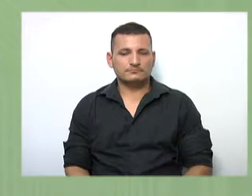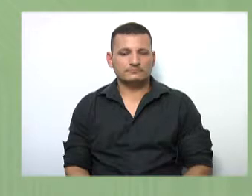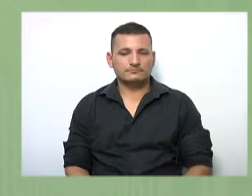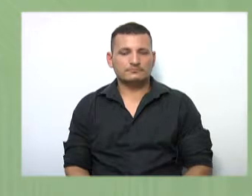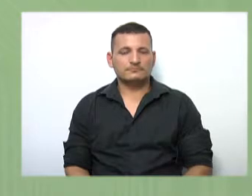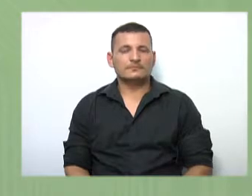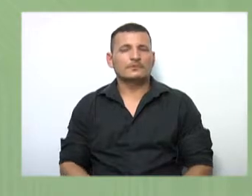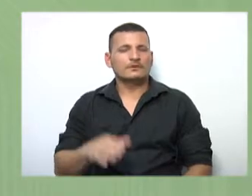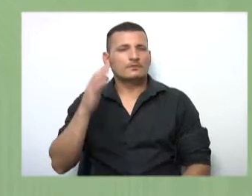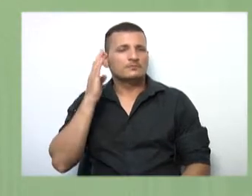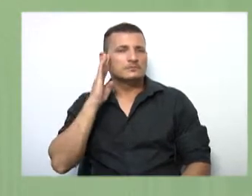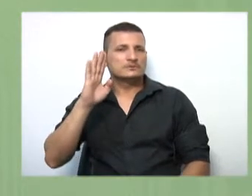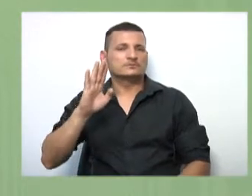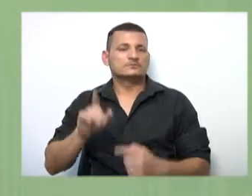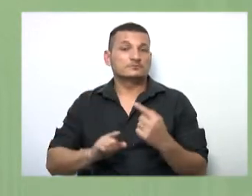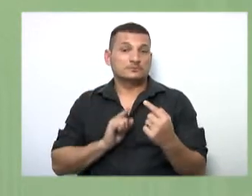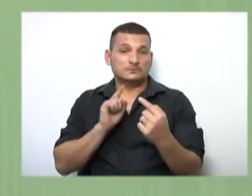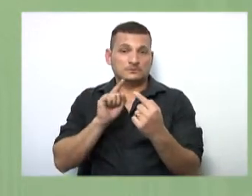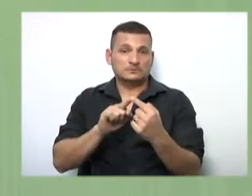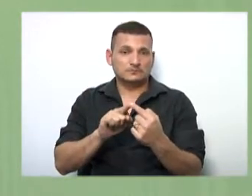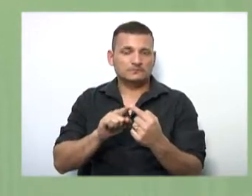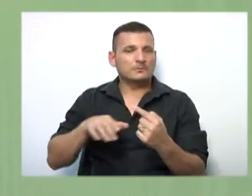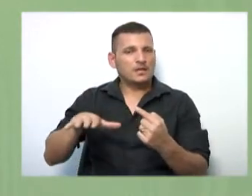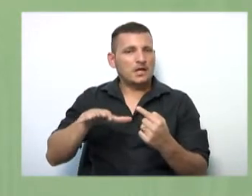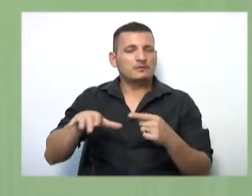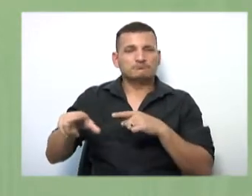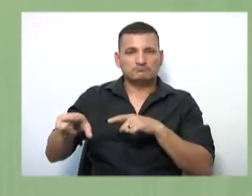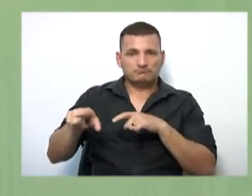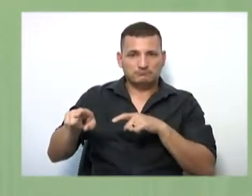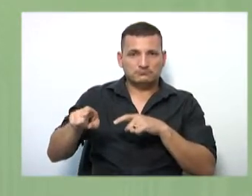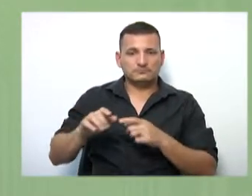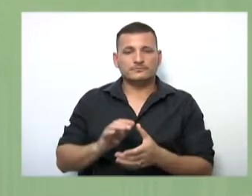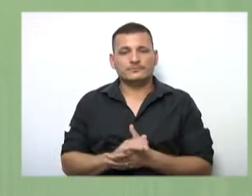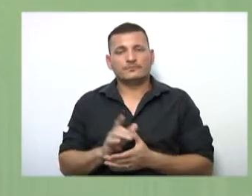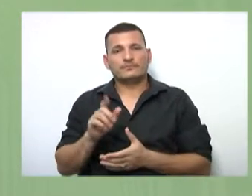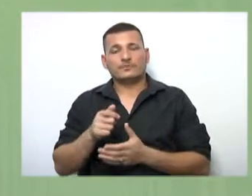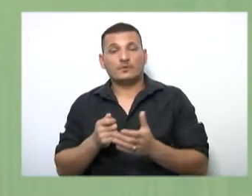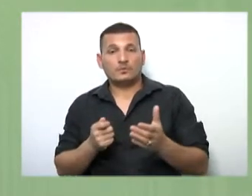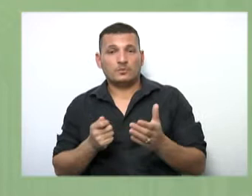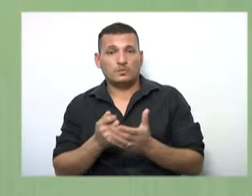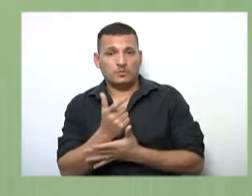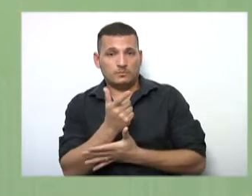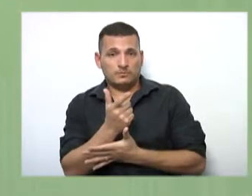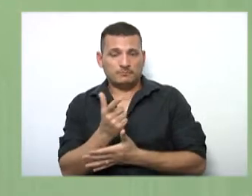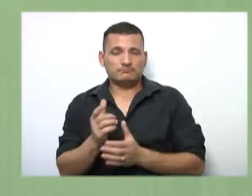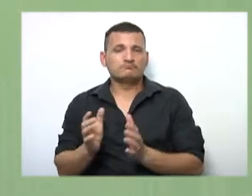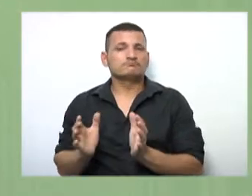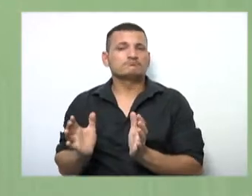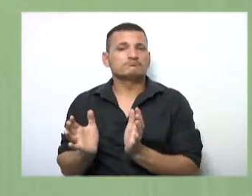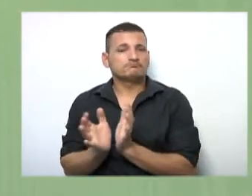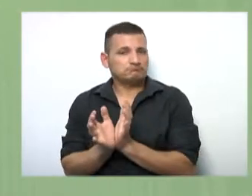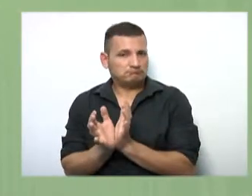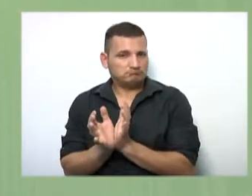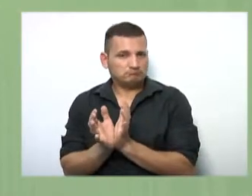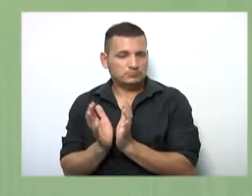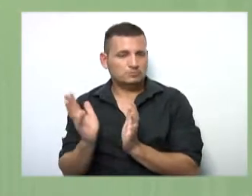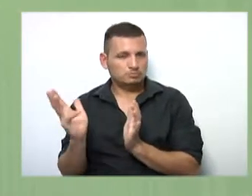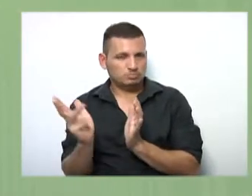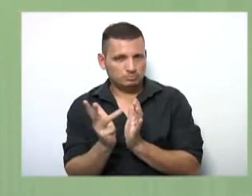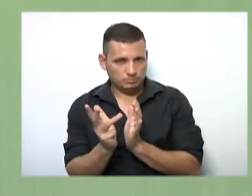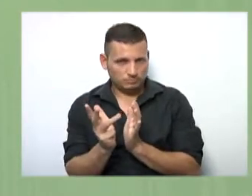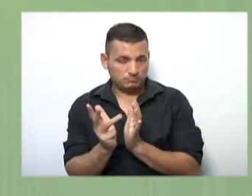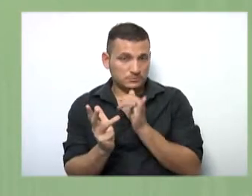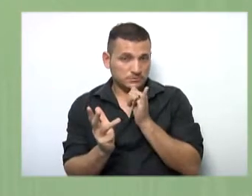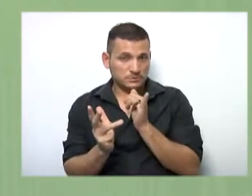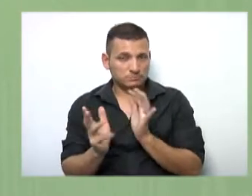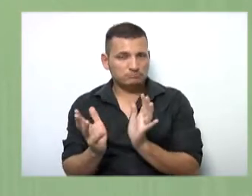Os principais objetivos do ramo agropecuário são a compra coletiva de insumos. Sendo coletivo, sai